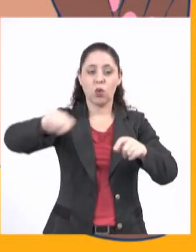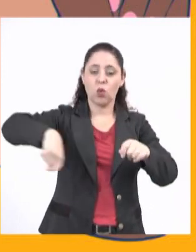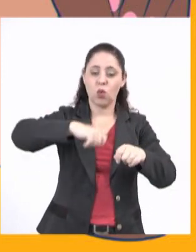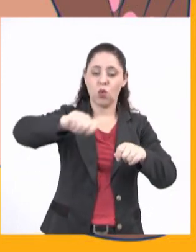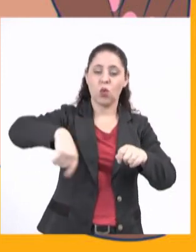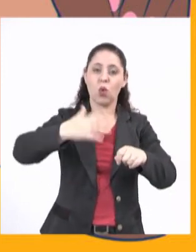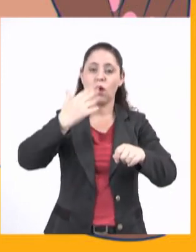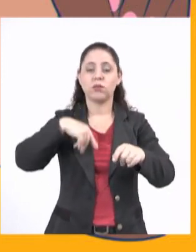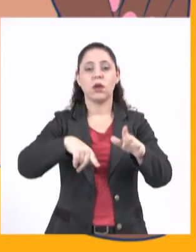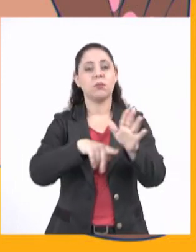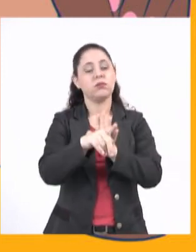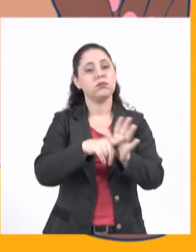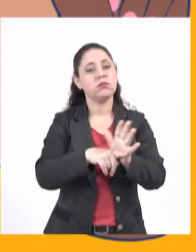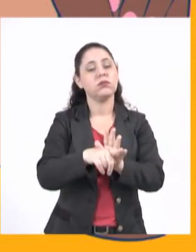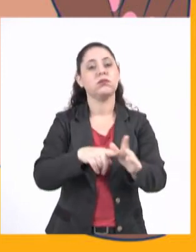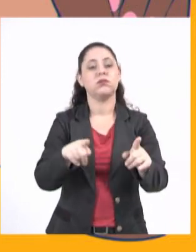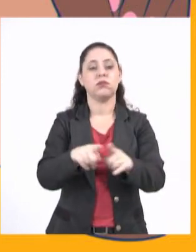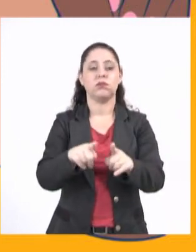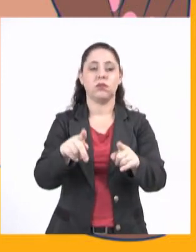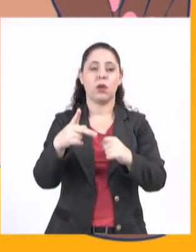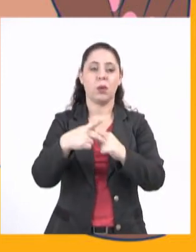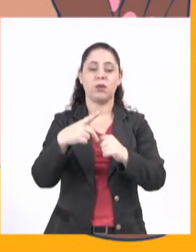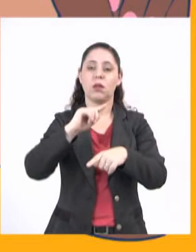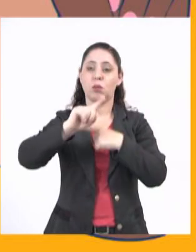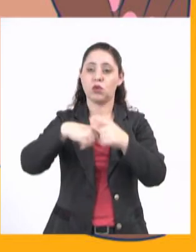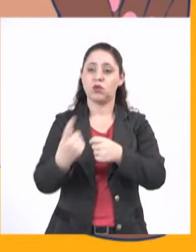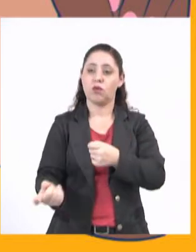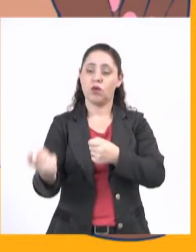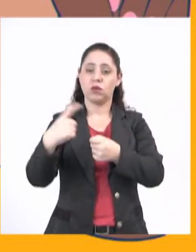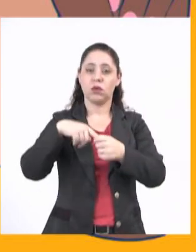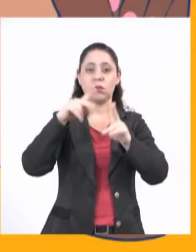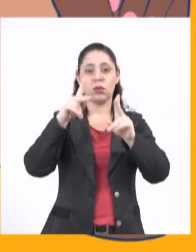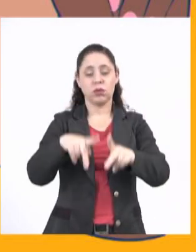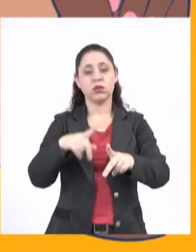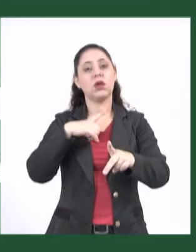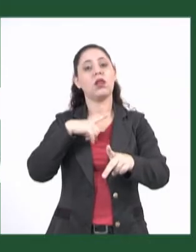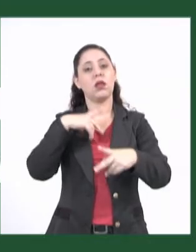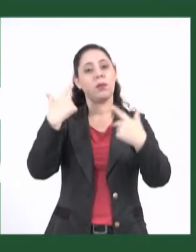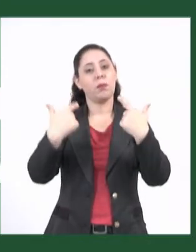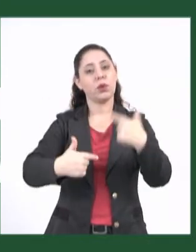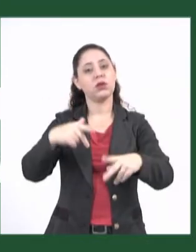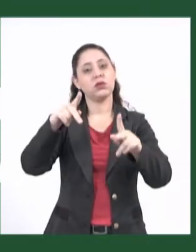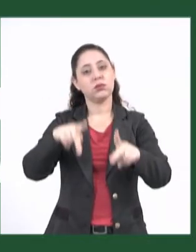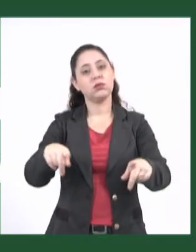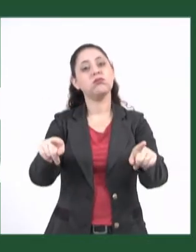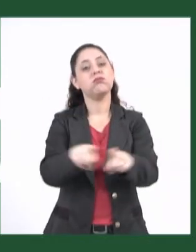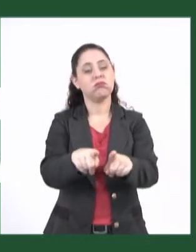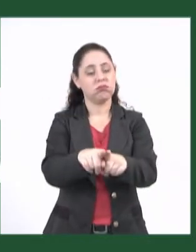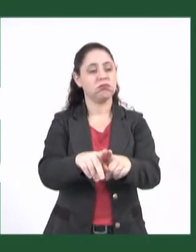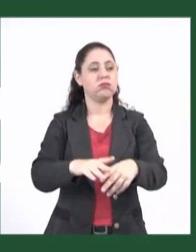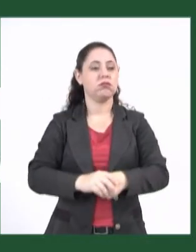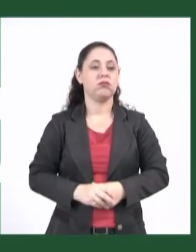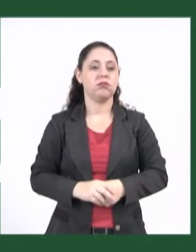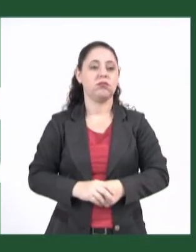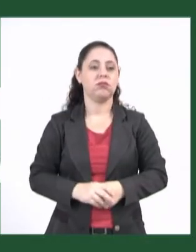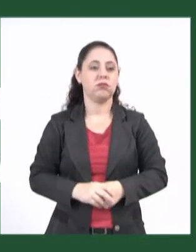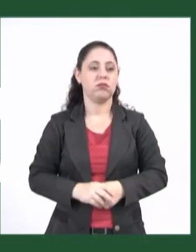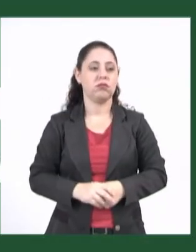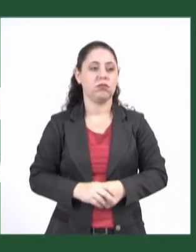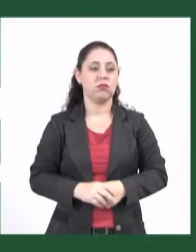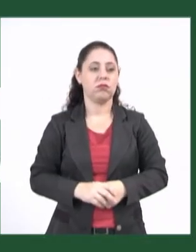e extensão, retornando aí para a população de forma a ser uma política pública também. Então, meu